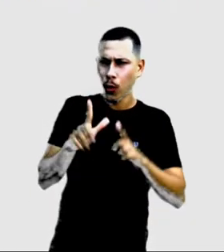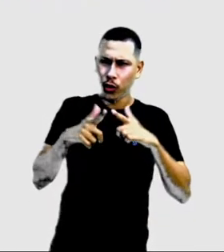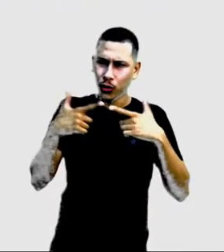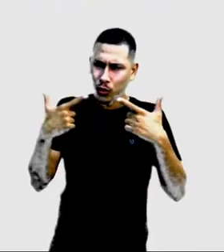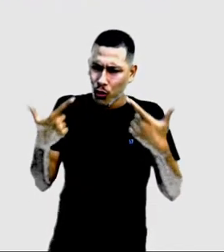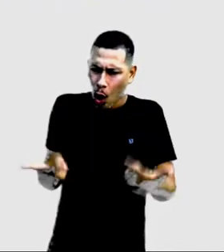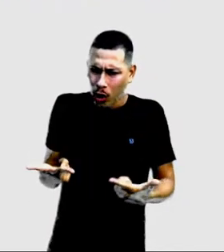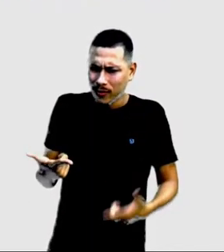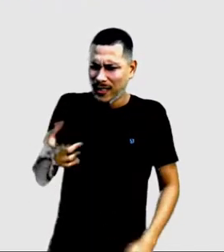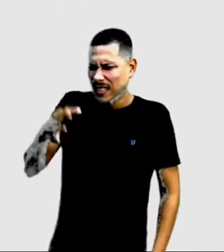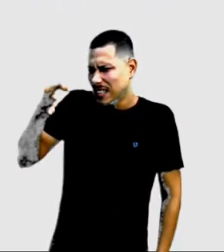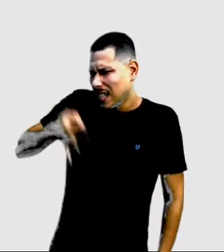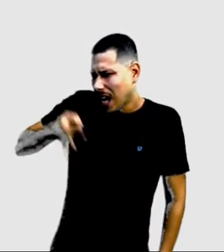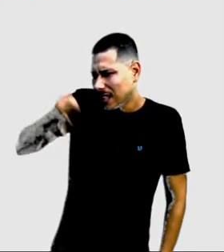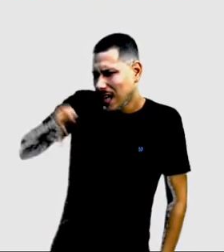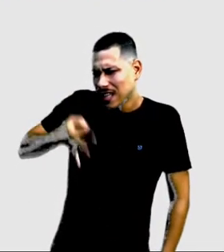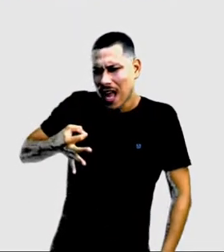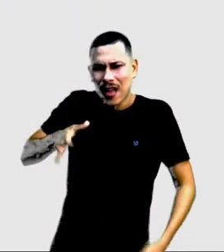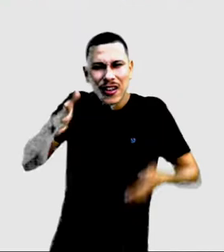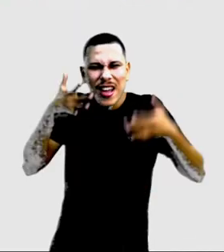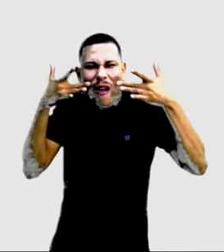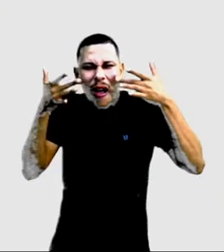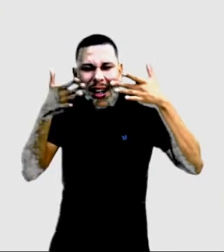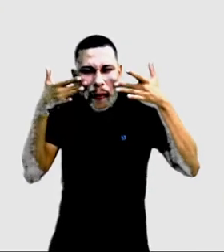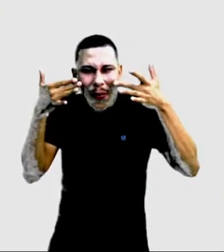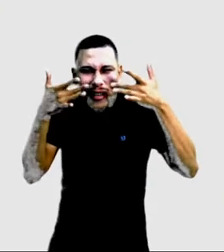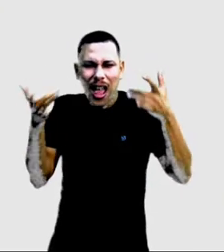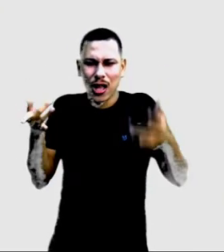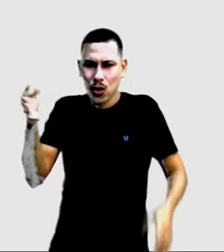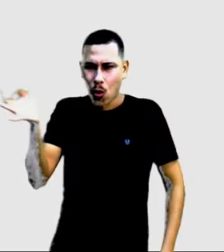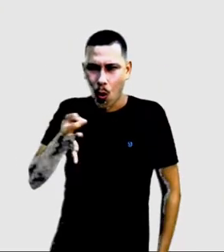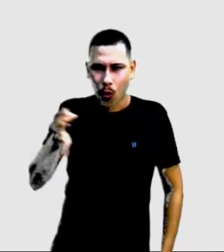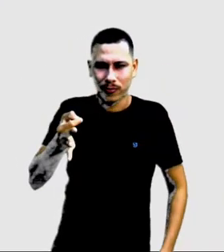Tenho certeza que a peça será ótima.